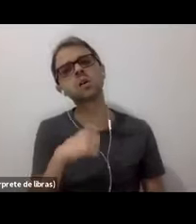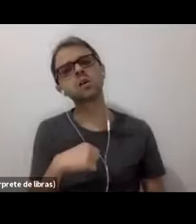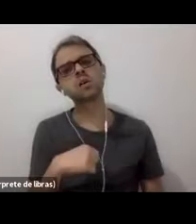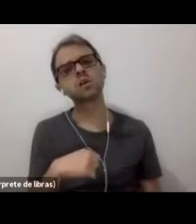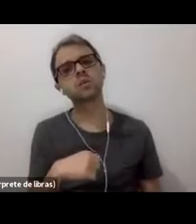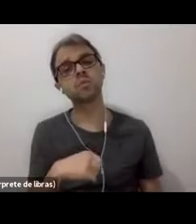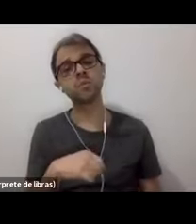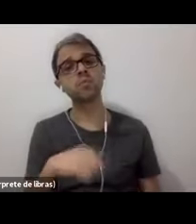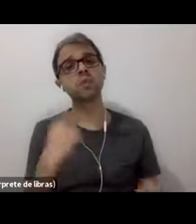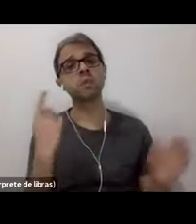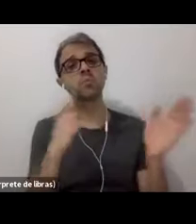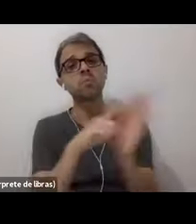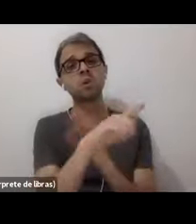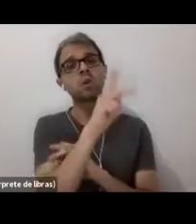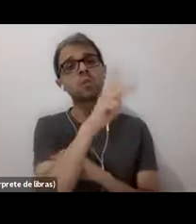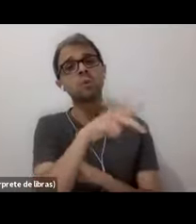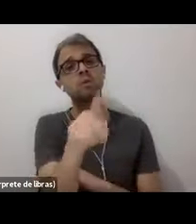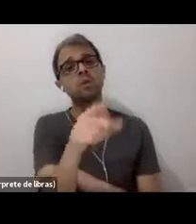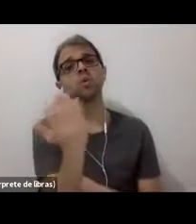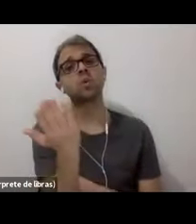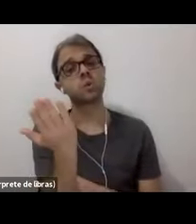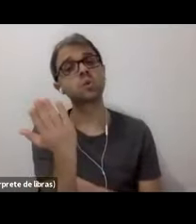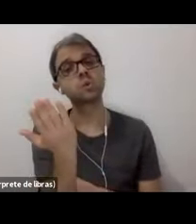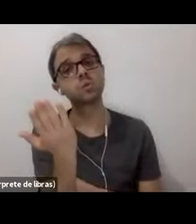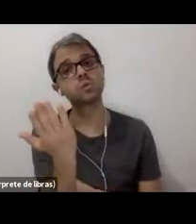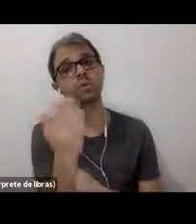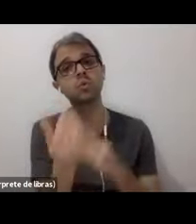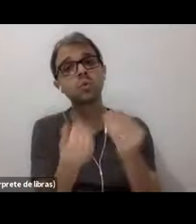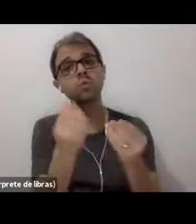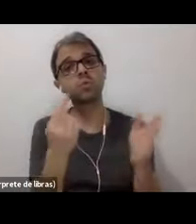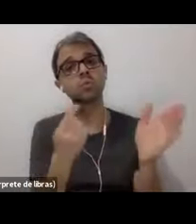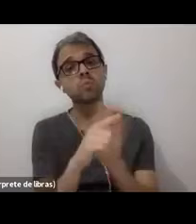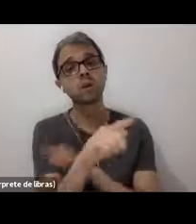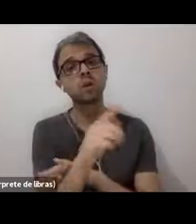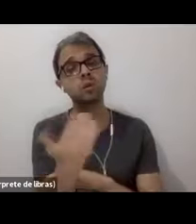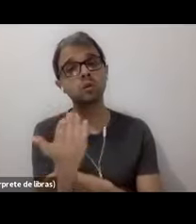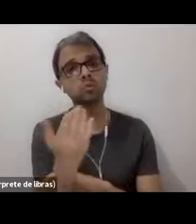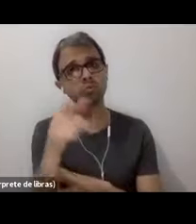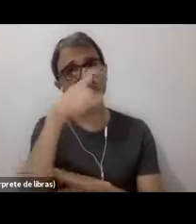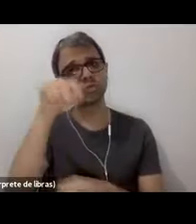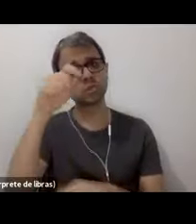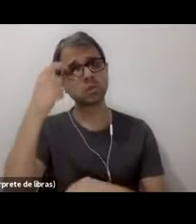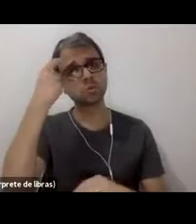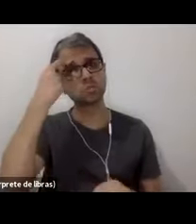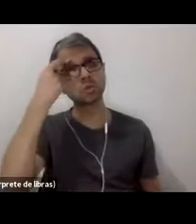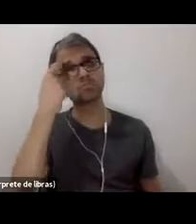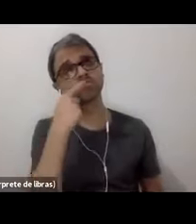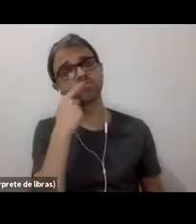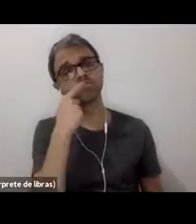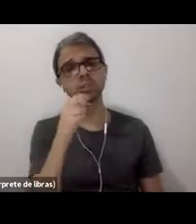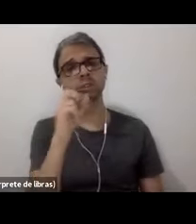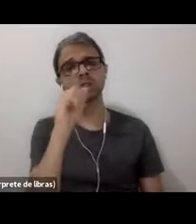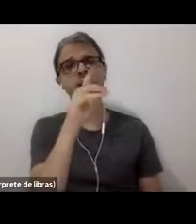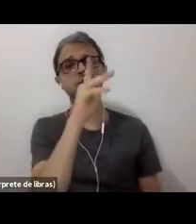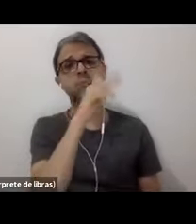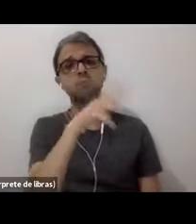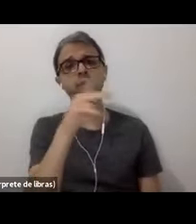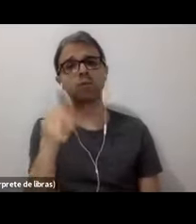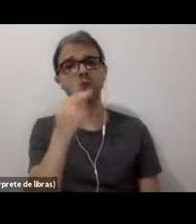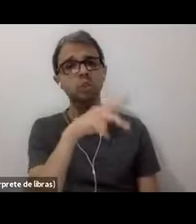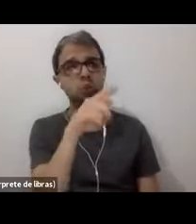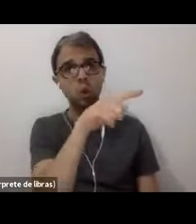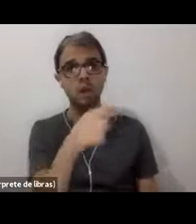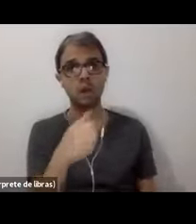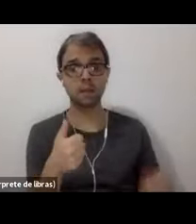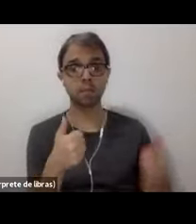ele sente? Porque é engraçado que a gente pergunta para a família se vai levar o filho, mas a gente pergunta para o professor se ele se sente preparado, se ele se